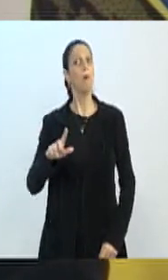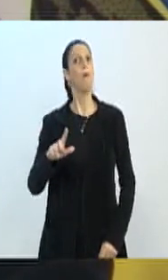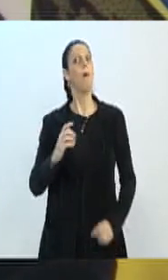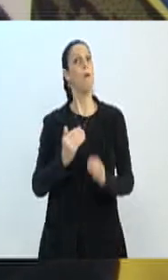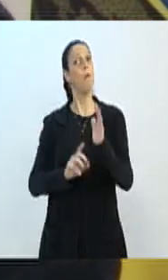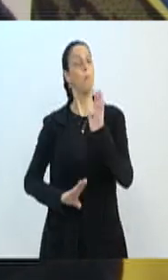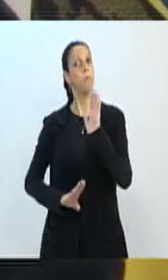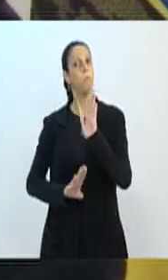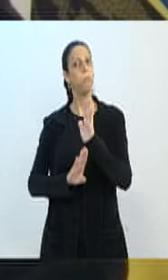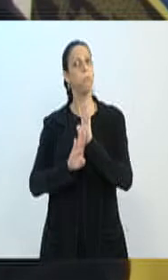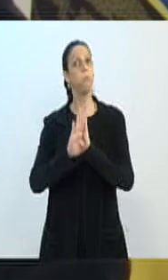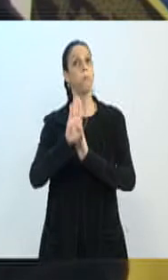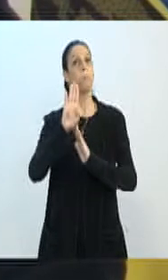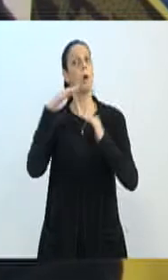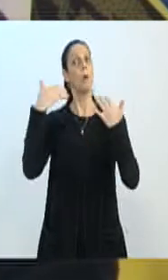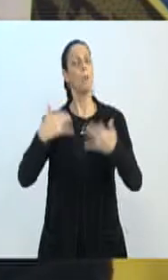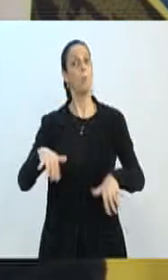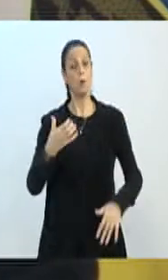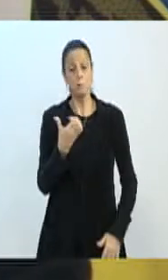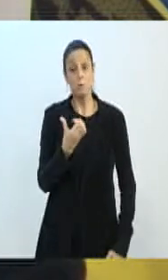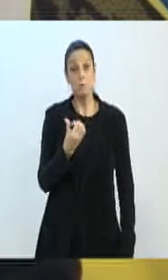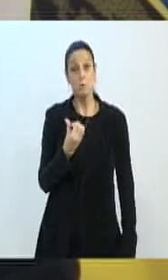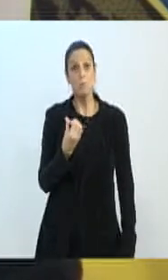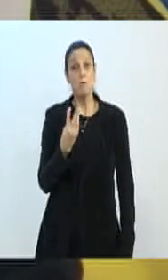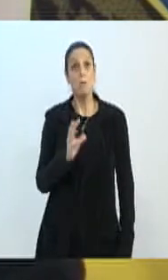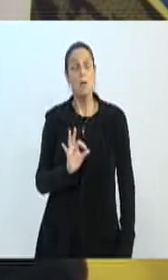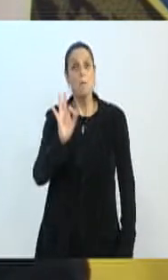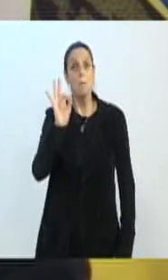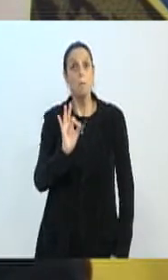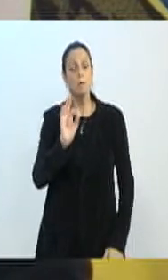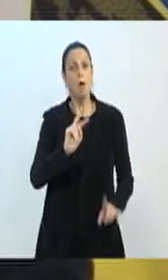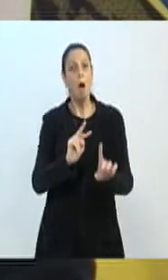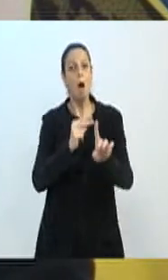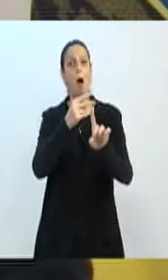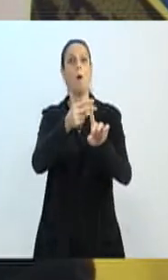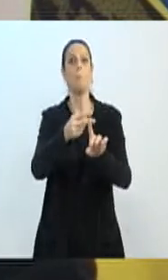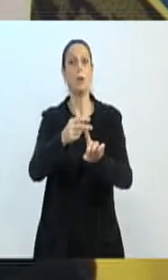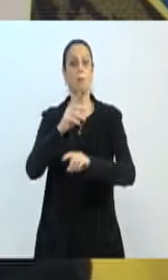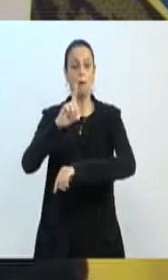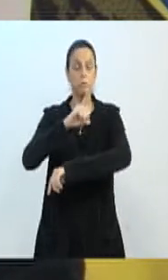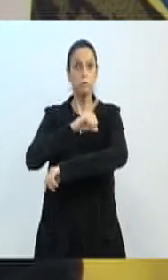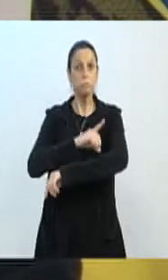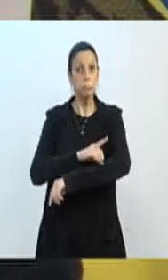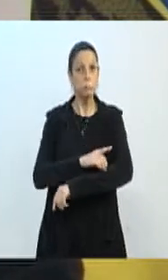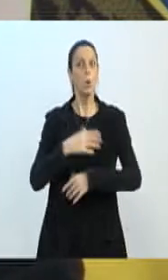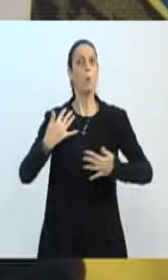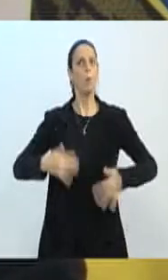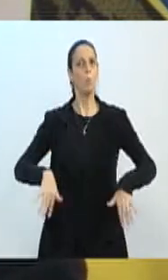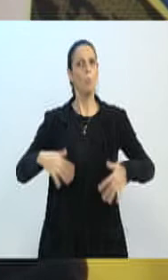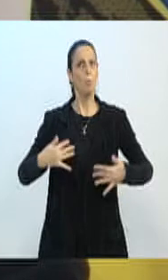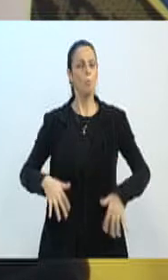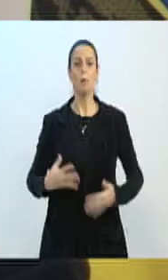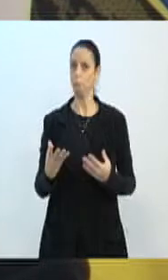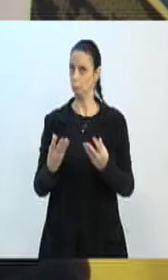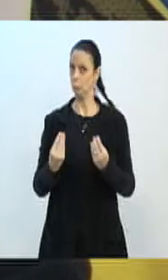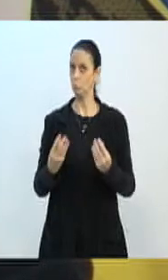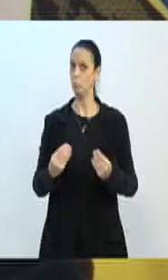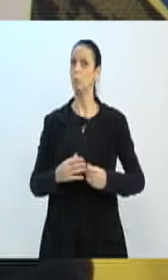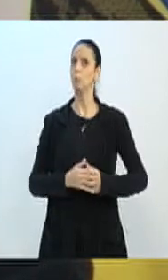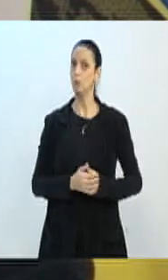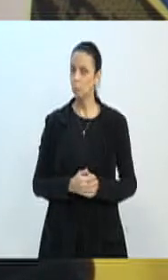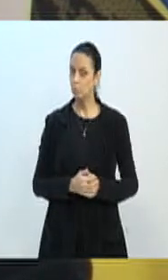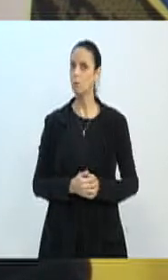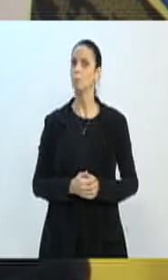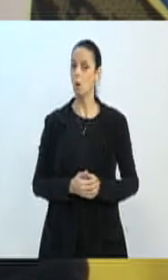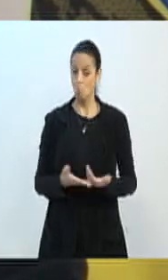Barbaridade a dengue 63 porcentualmente secar de casos confirmados sensuale tem aquela foto para colocar que saiu a